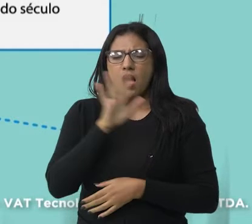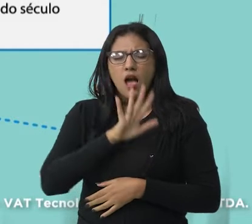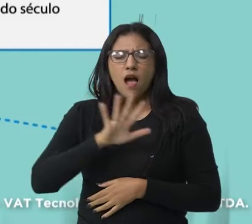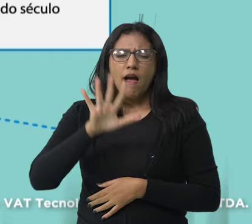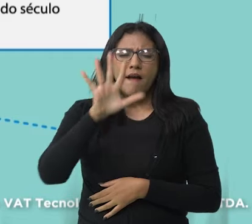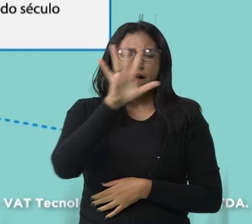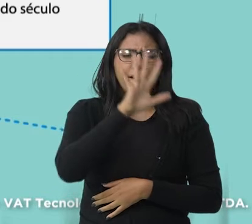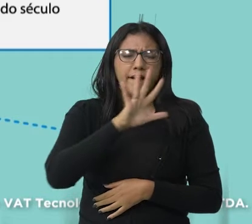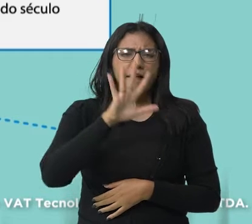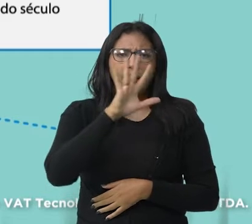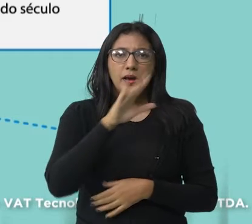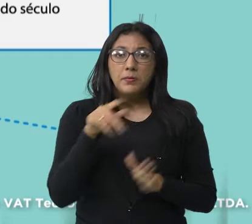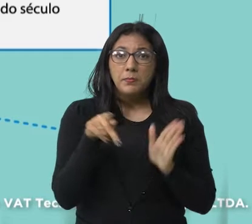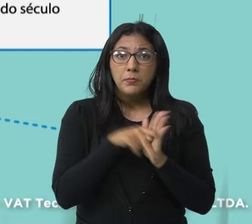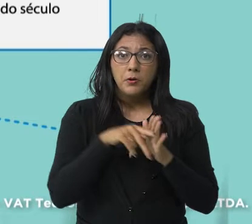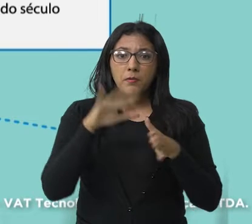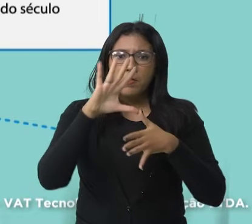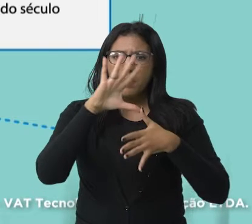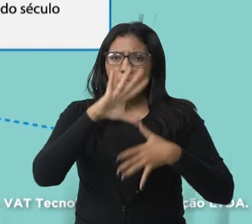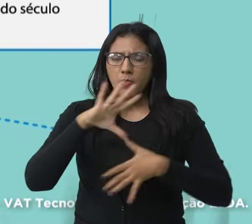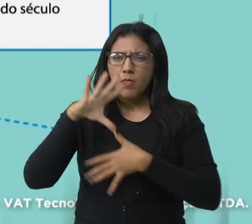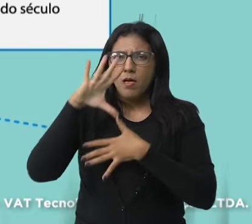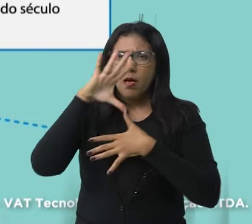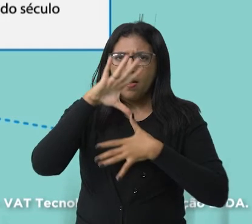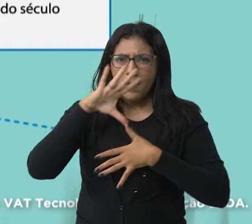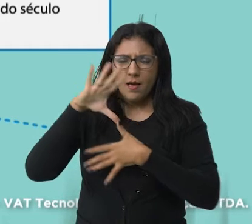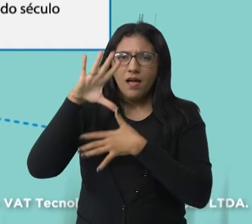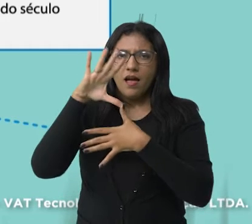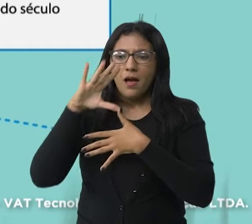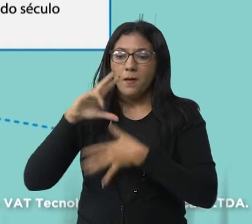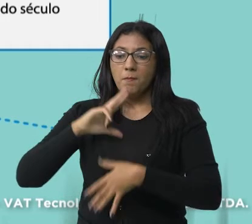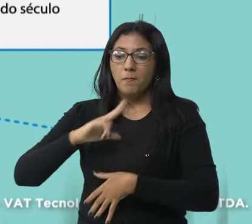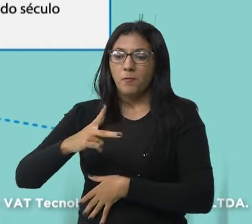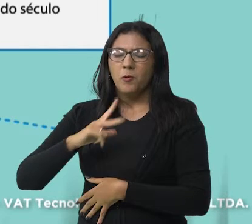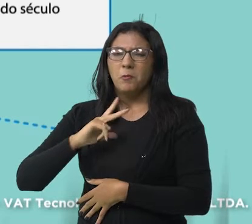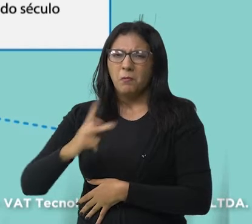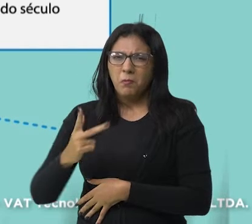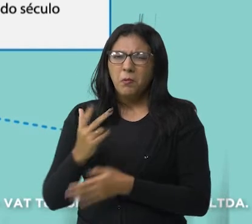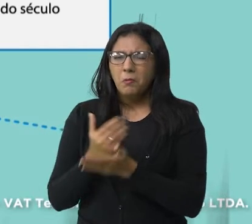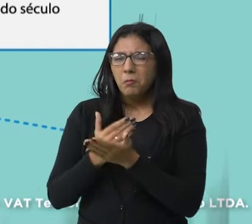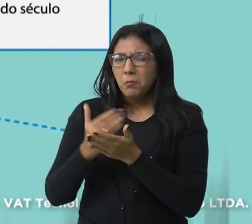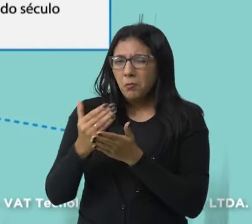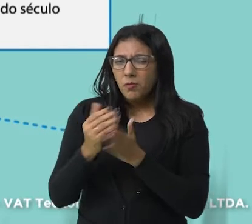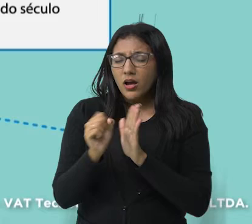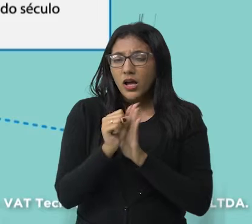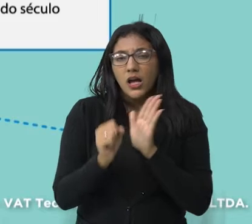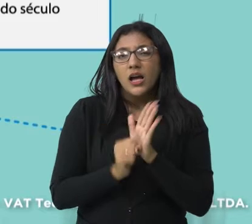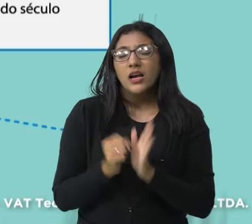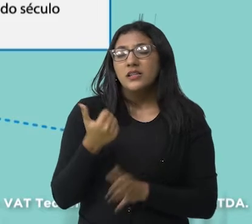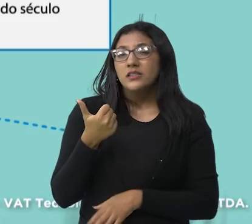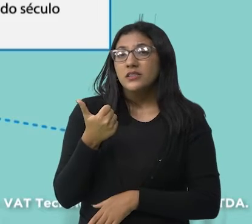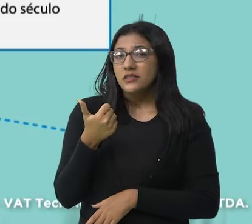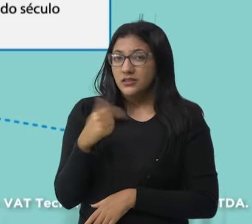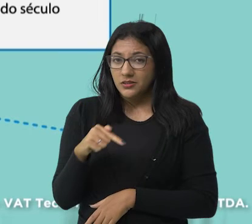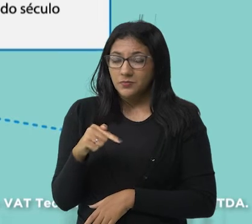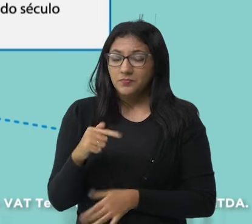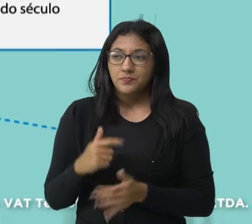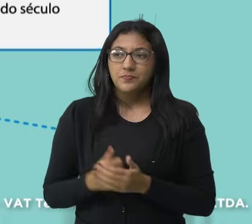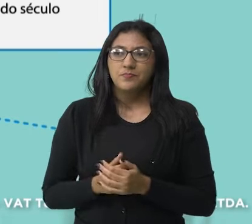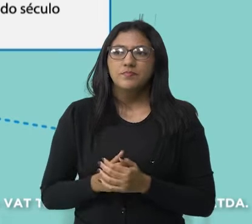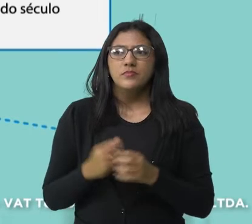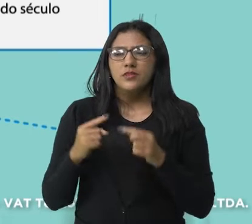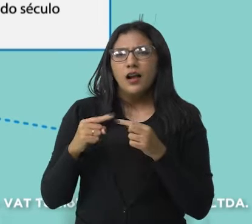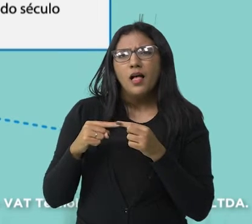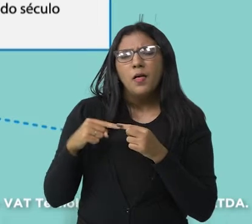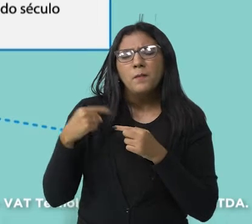XVI, surgindo a parte da América Portuguesa no século XVII. Posteriormente, começam